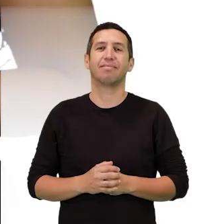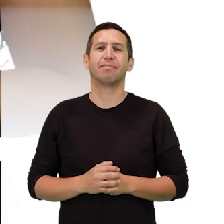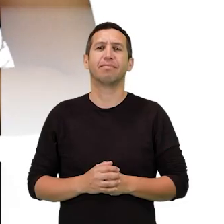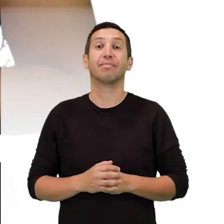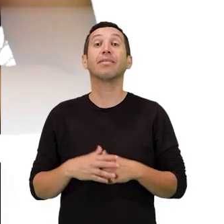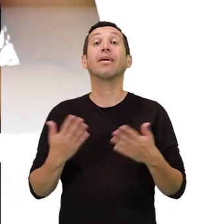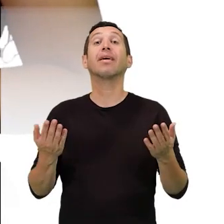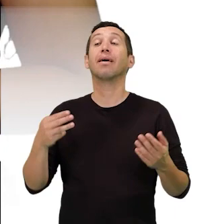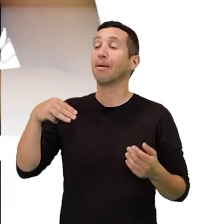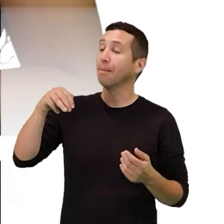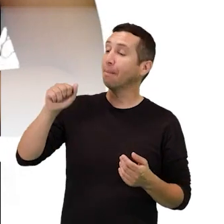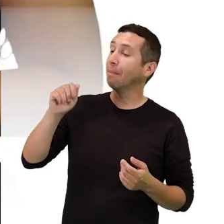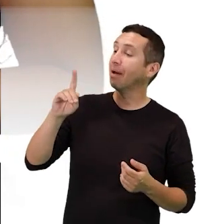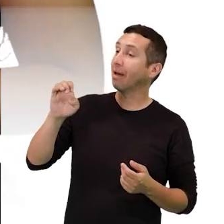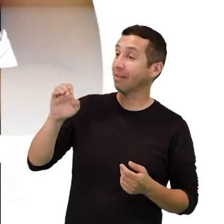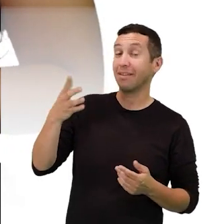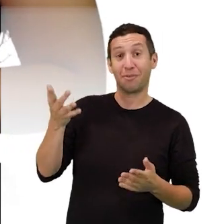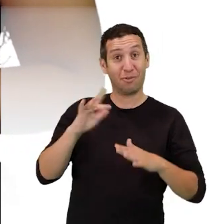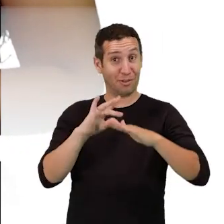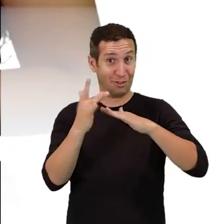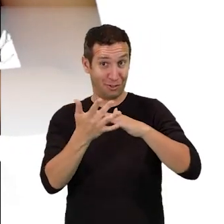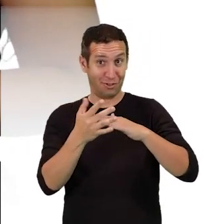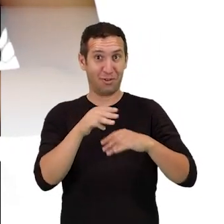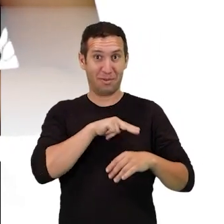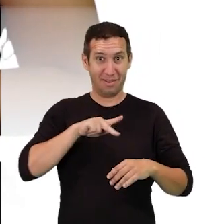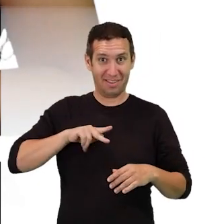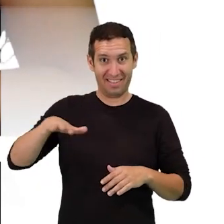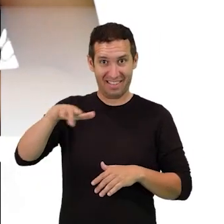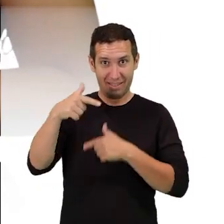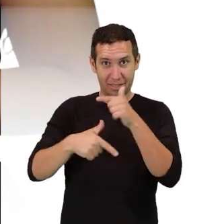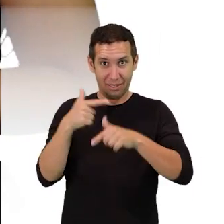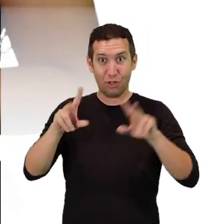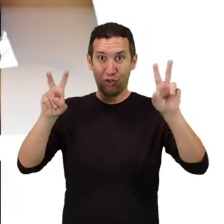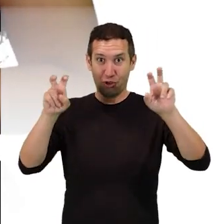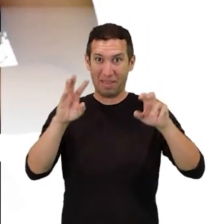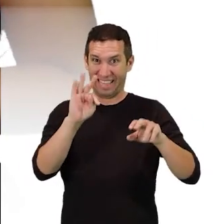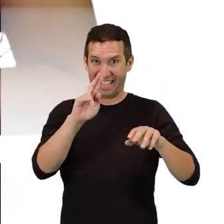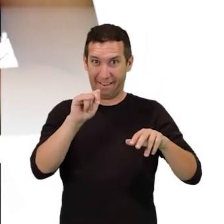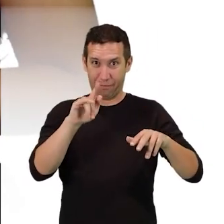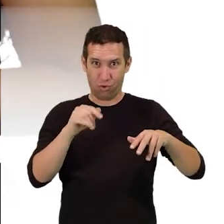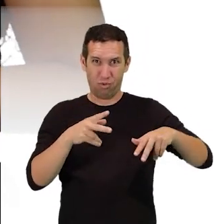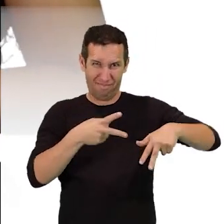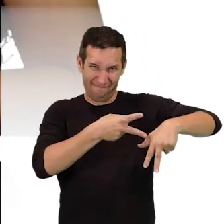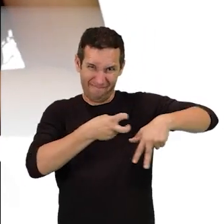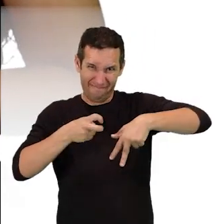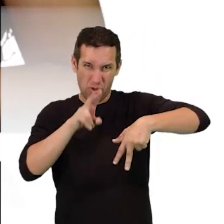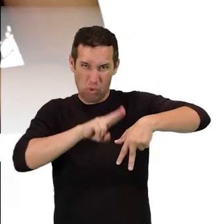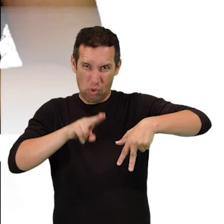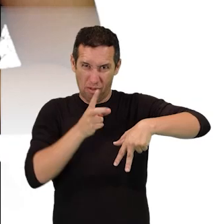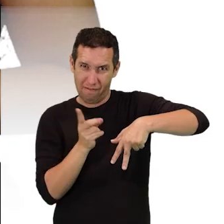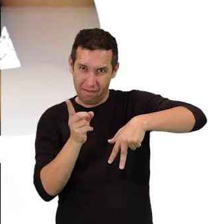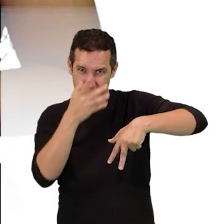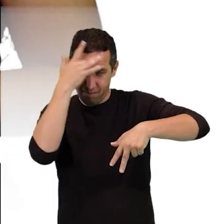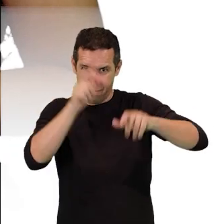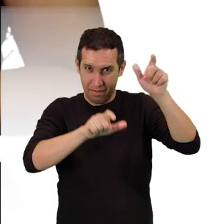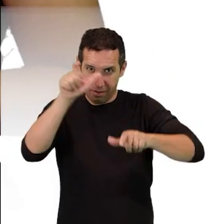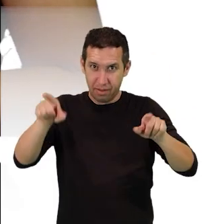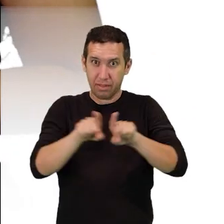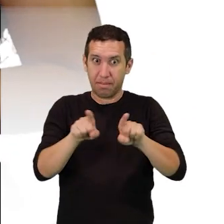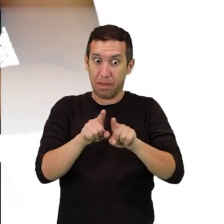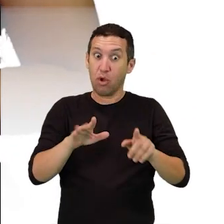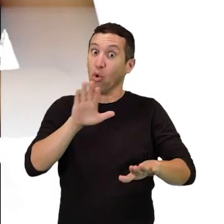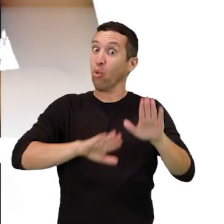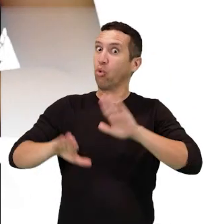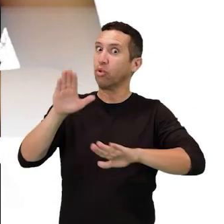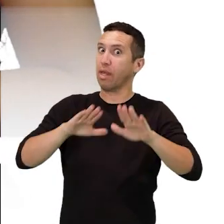E aí, Madê? Nas redes sociais do MPT, o combate ao tráfico de pessoas também foi destaque no mês de julho. Foram divulgados vídeos da campanha